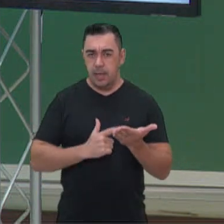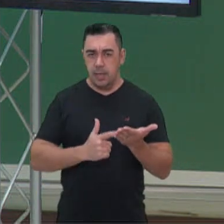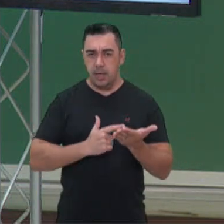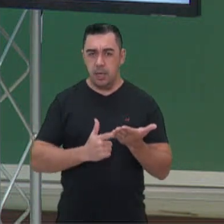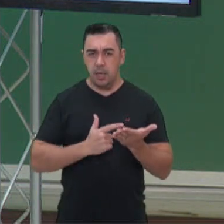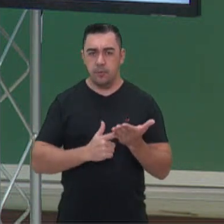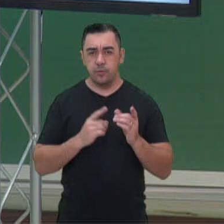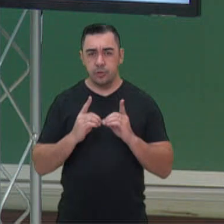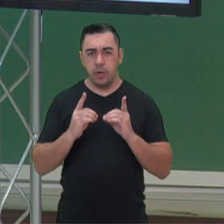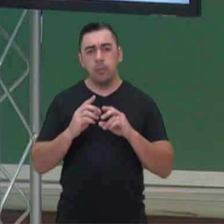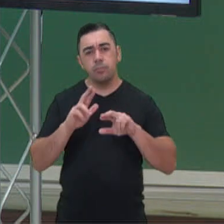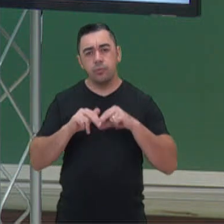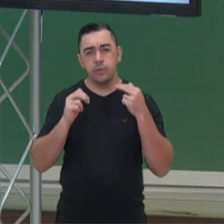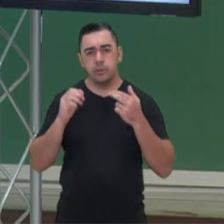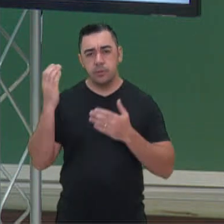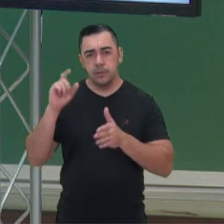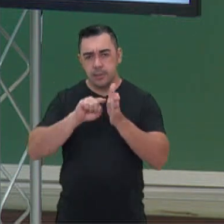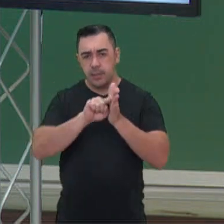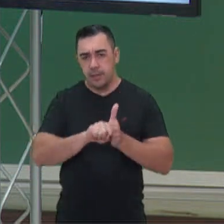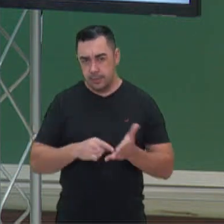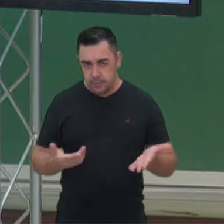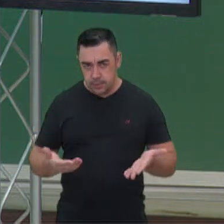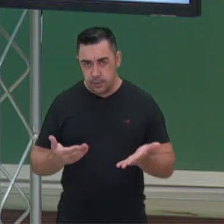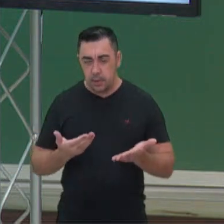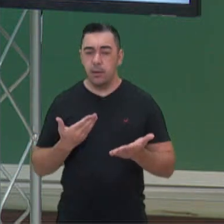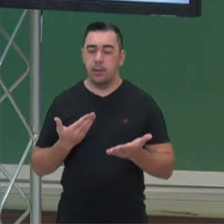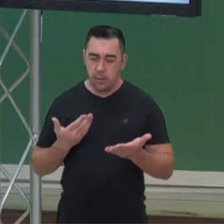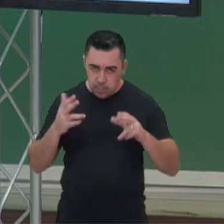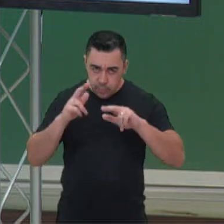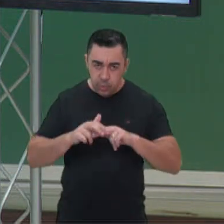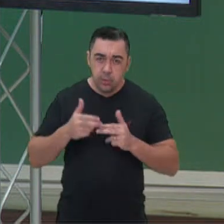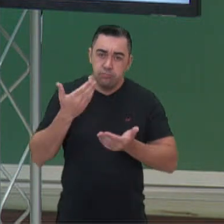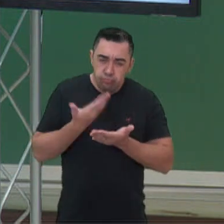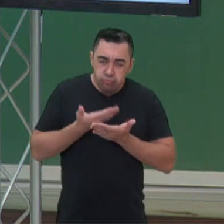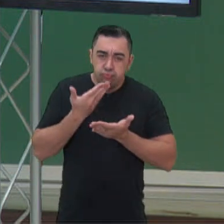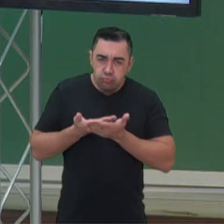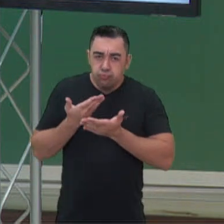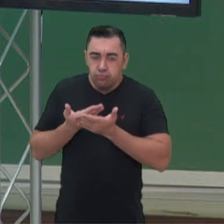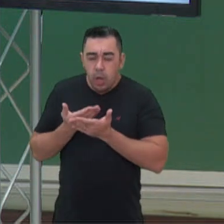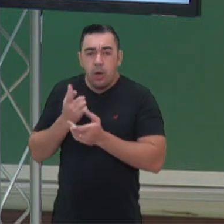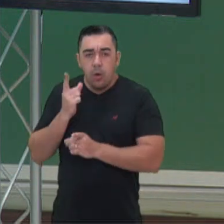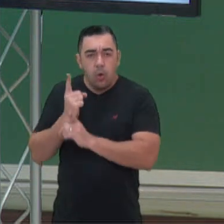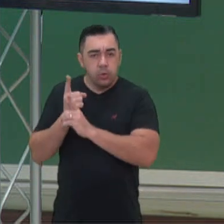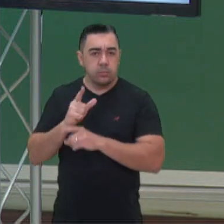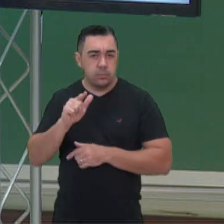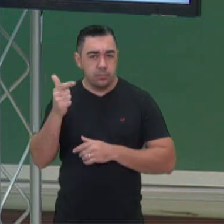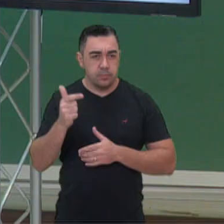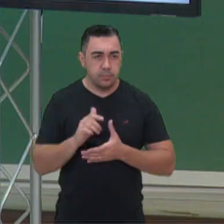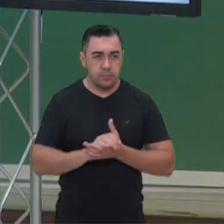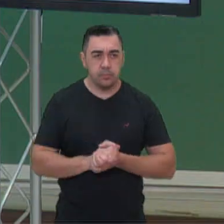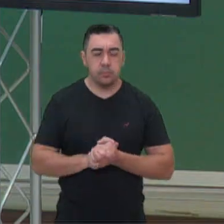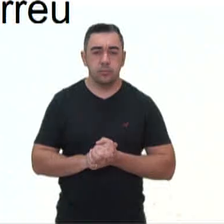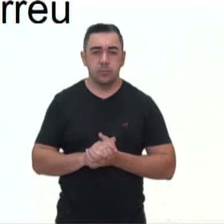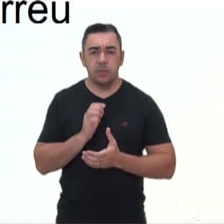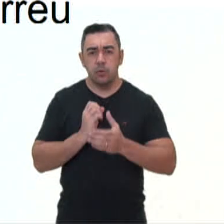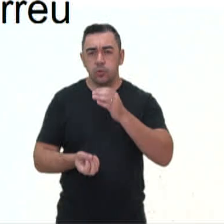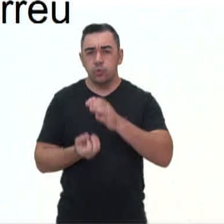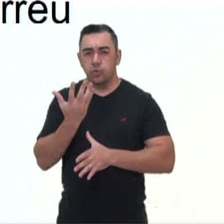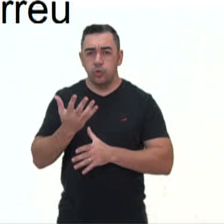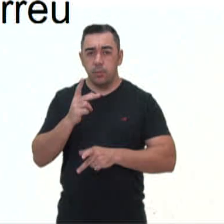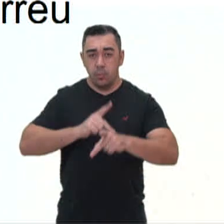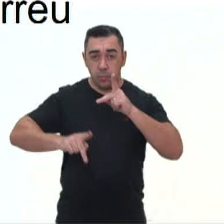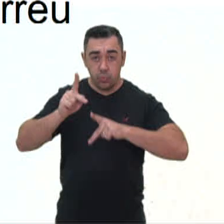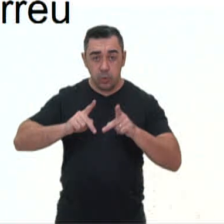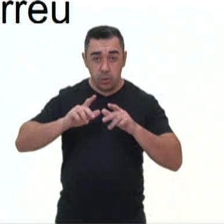didáticos. Por isso que é ciência. Com o tempo, estuda-se e chega-se a uma outra conclusão. Olha só, o surgimento então da